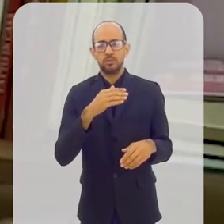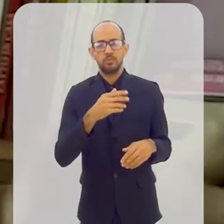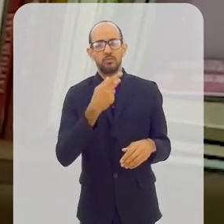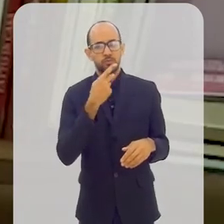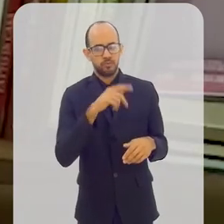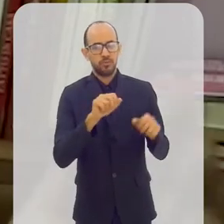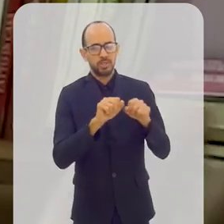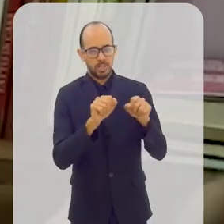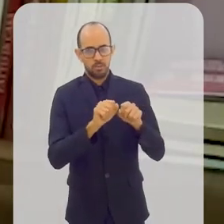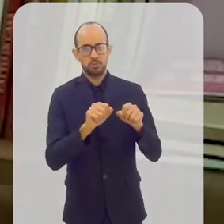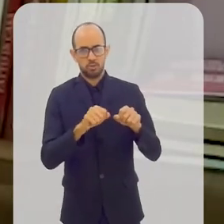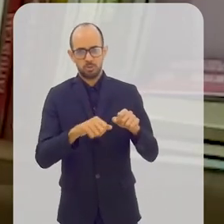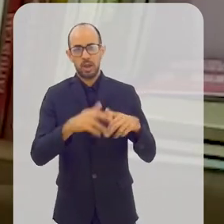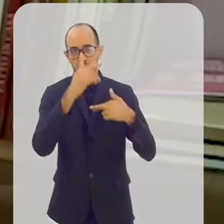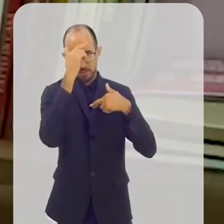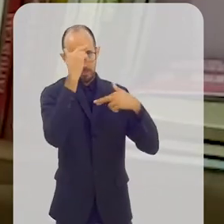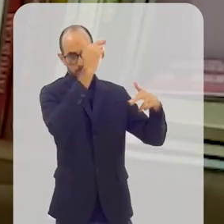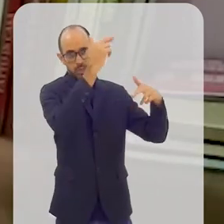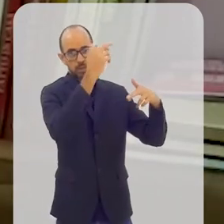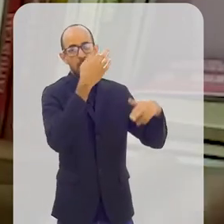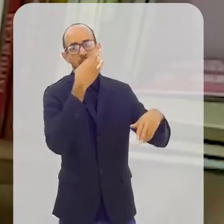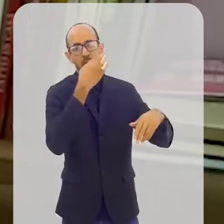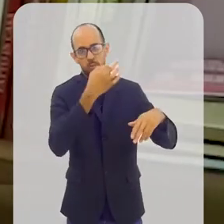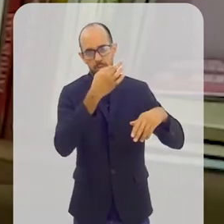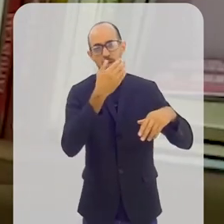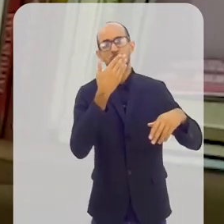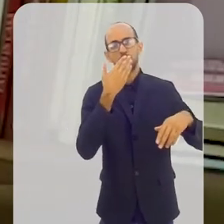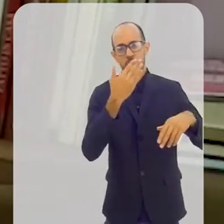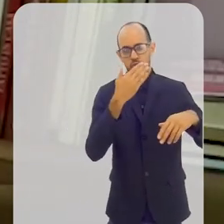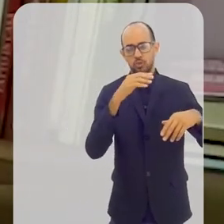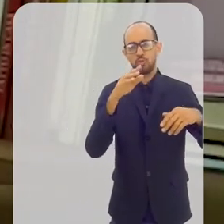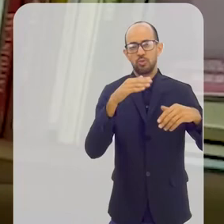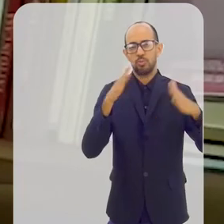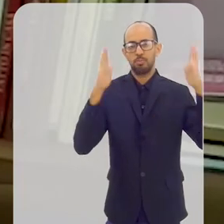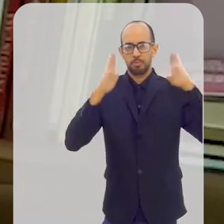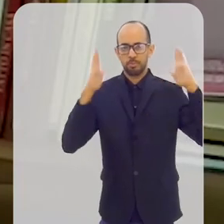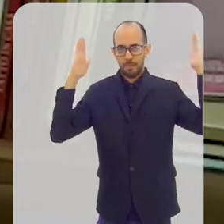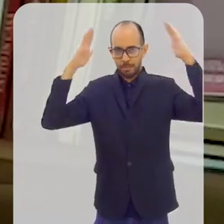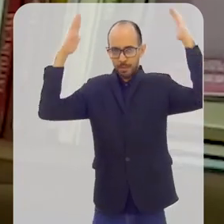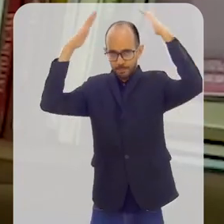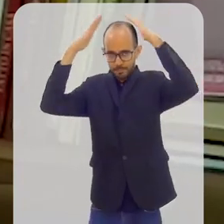Papa. Então, que estava ótimo da gente. Eu acho que a gente está bem alinhado sobre isso.